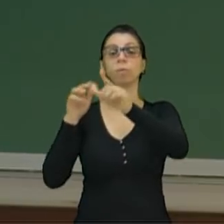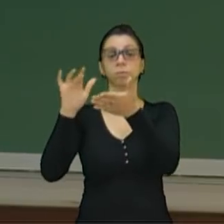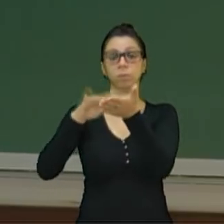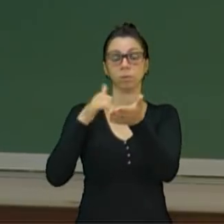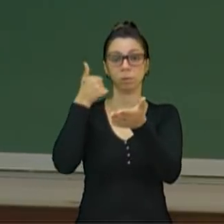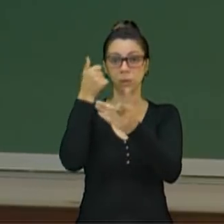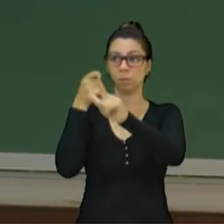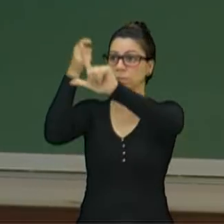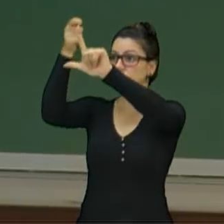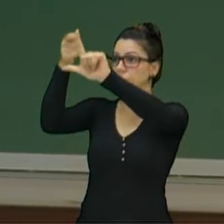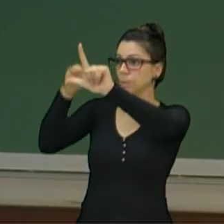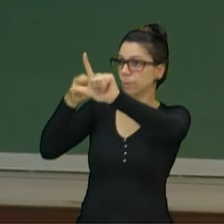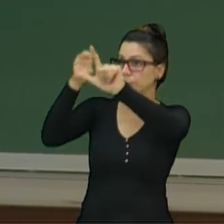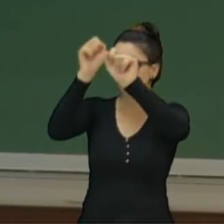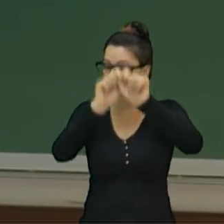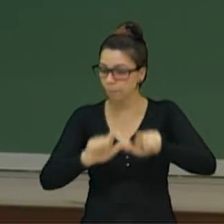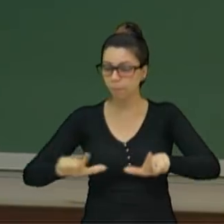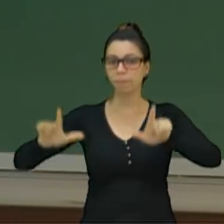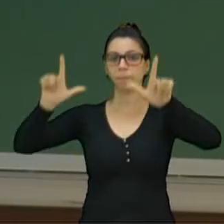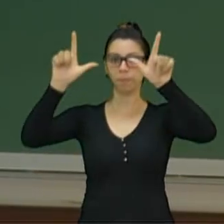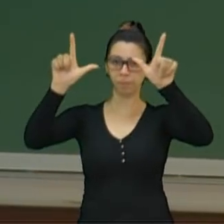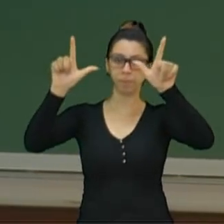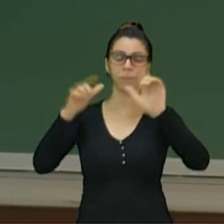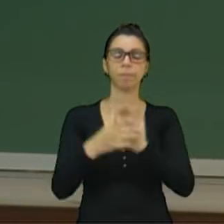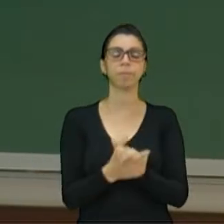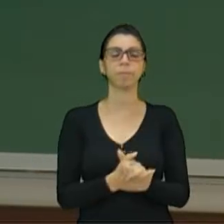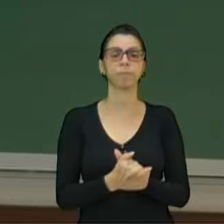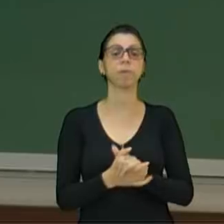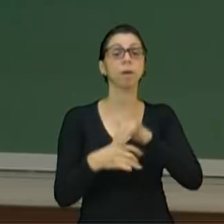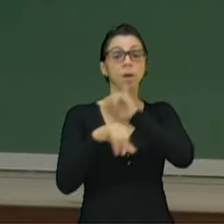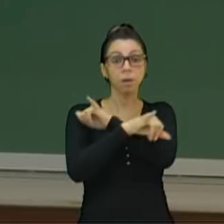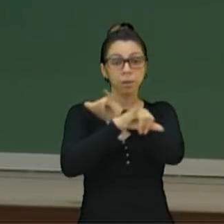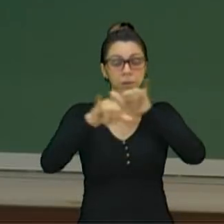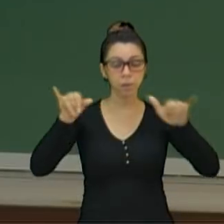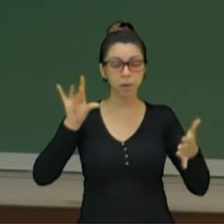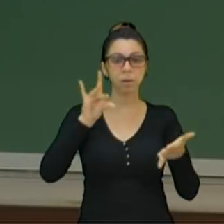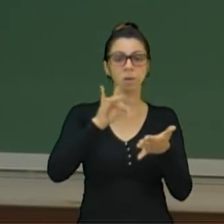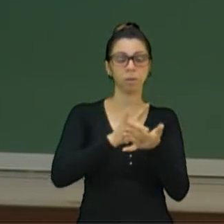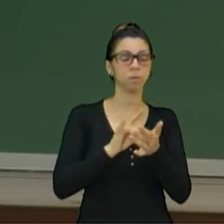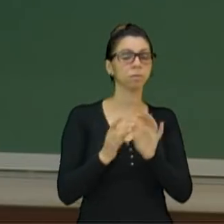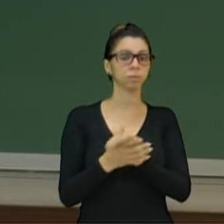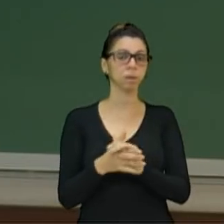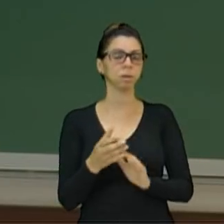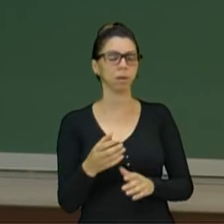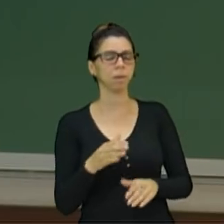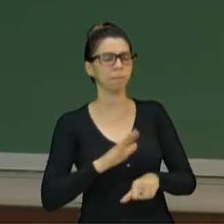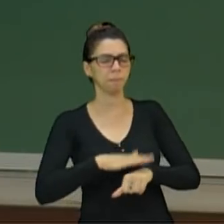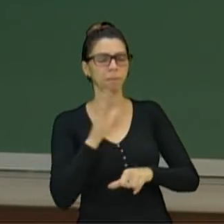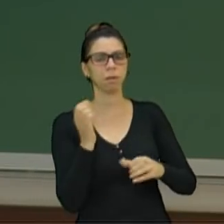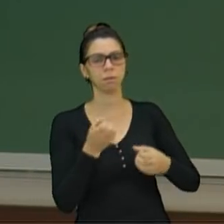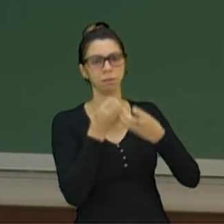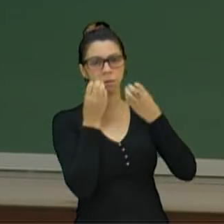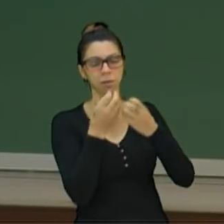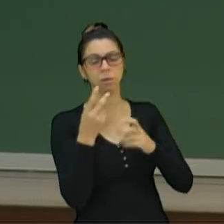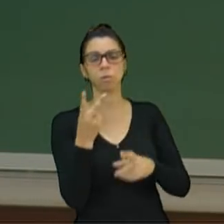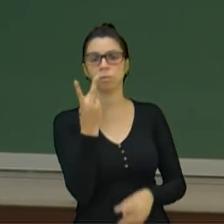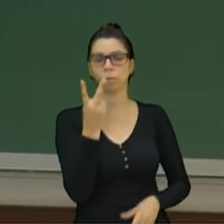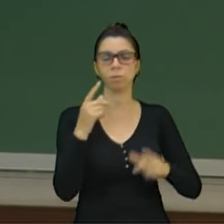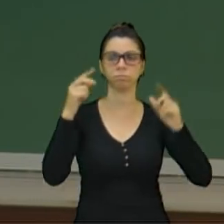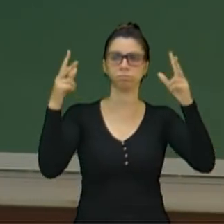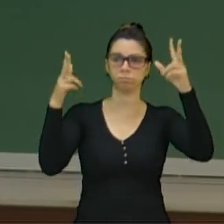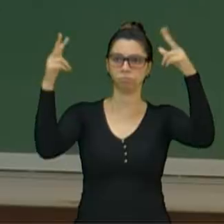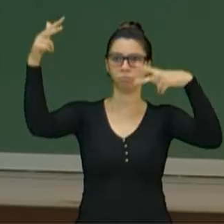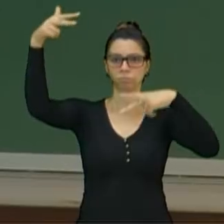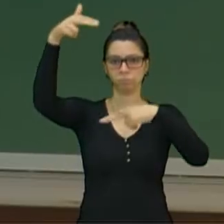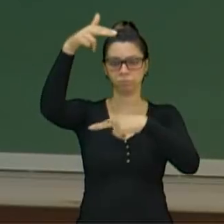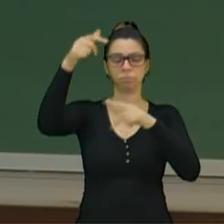para ler a reportagem na íntegra, que ela tem mais informações, ela é mais completa. Eu só trouxe 2 parágrafos para vocês. O